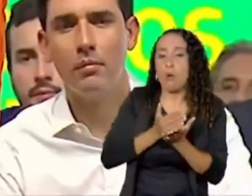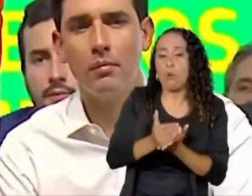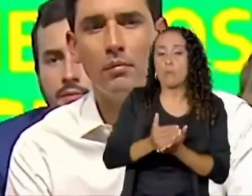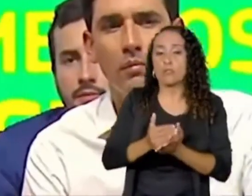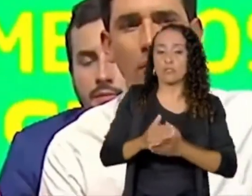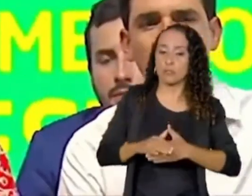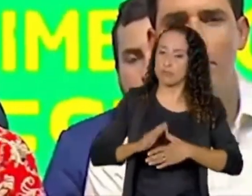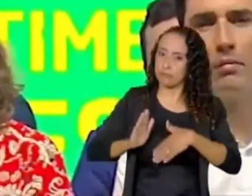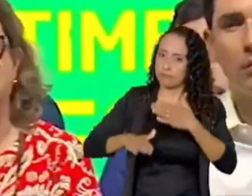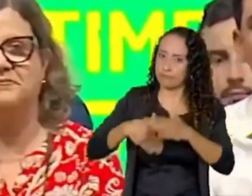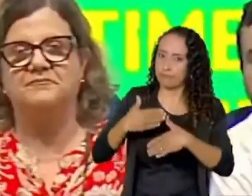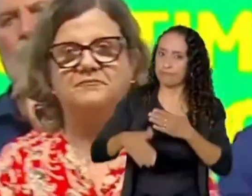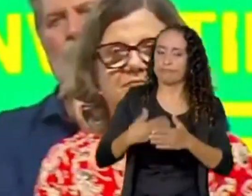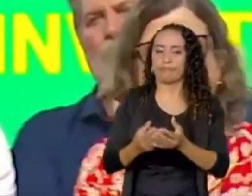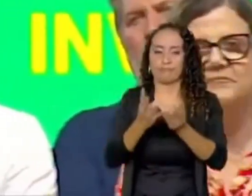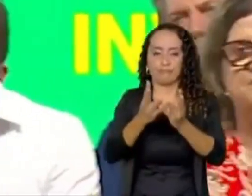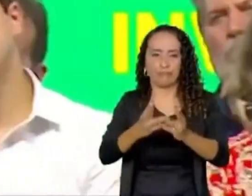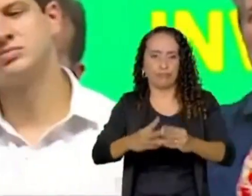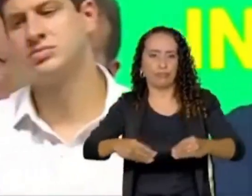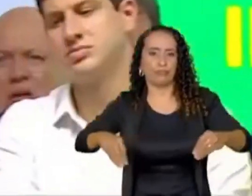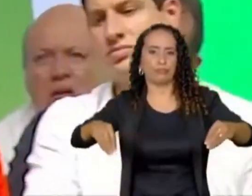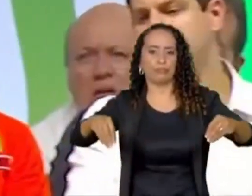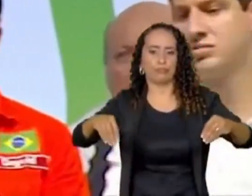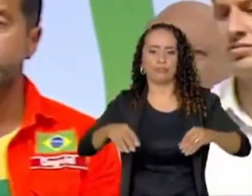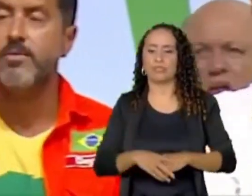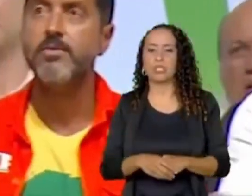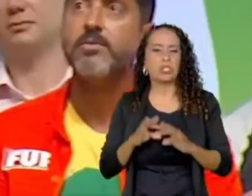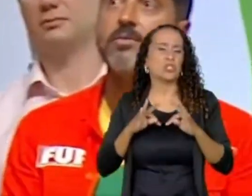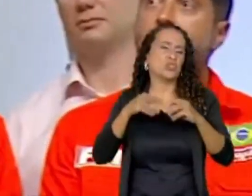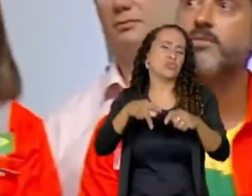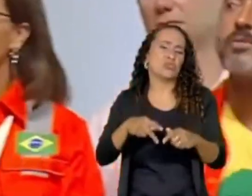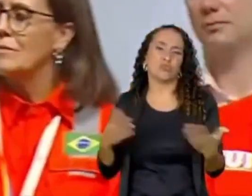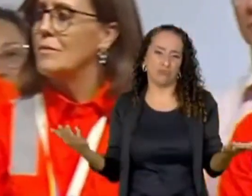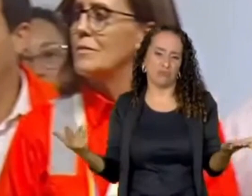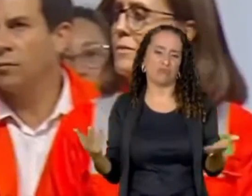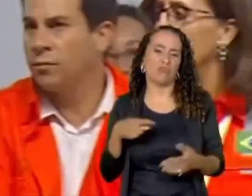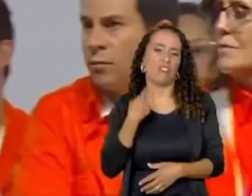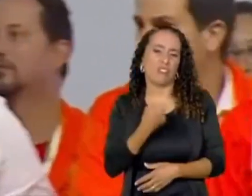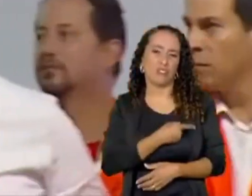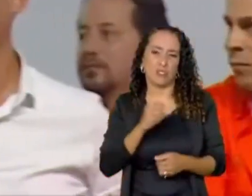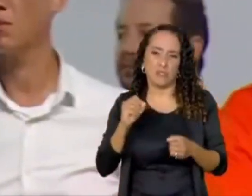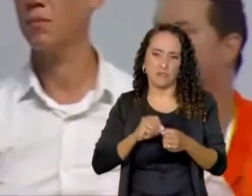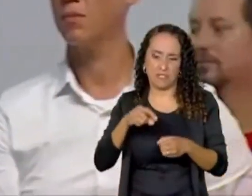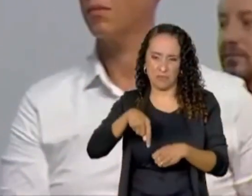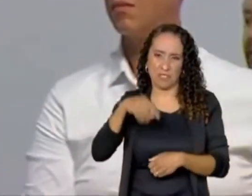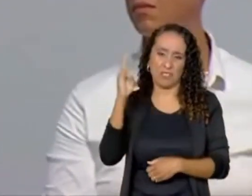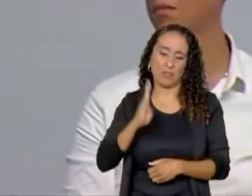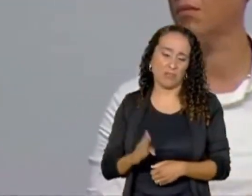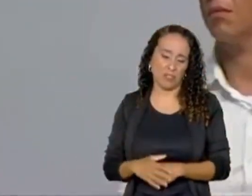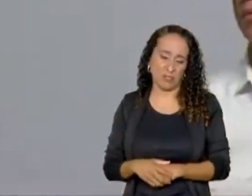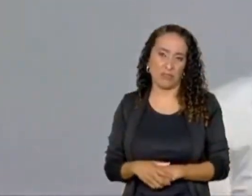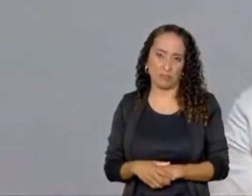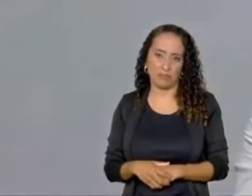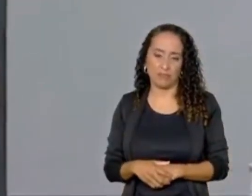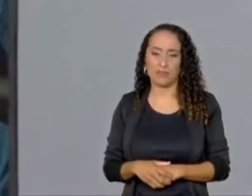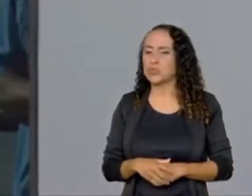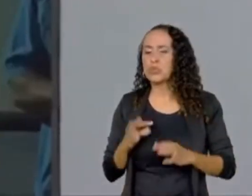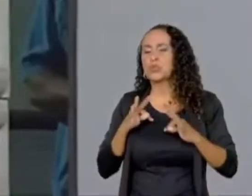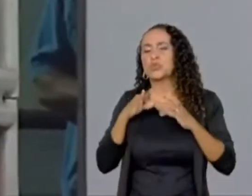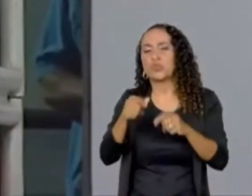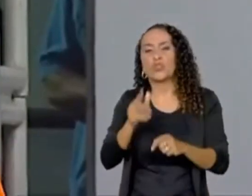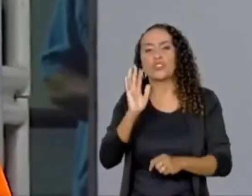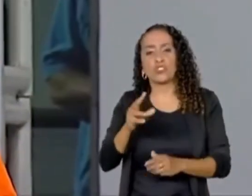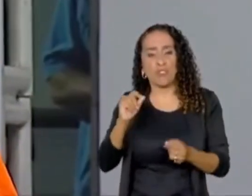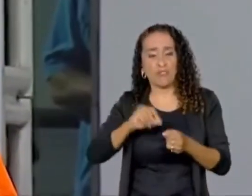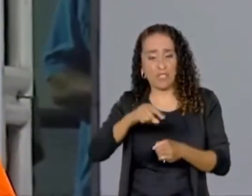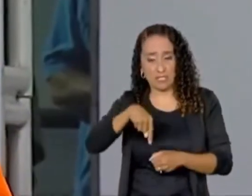de destruição de tudo aquilo que a gente tinha feito no Brasil. De tudo aquilo que a gente tinha feito